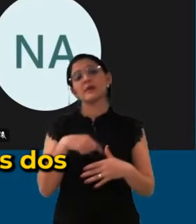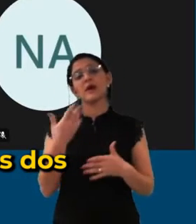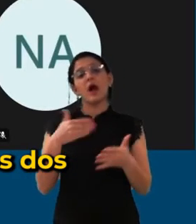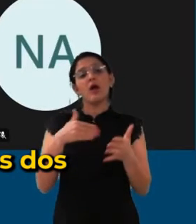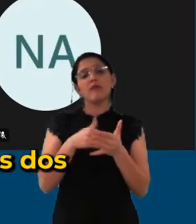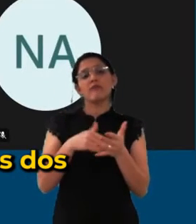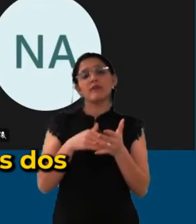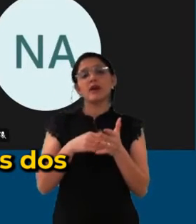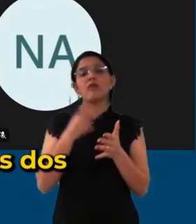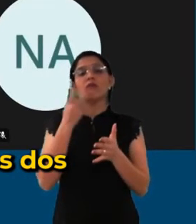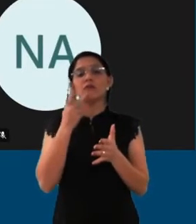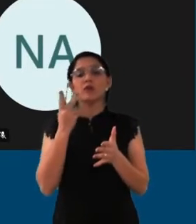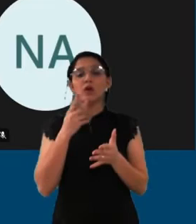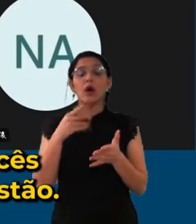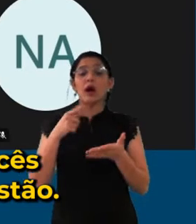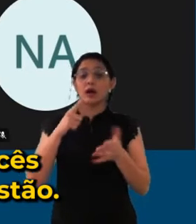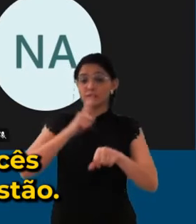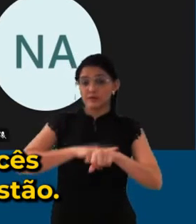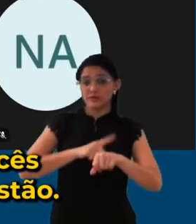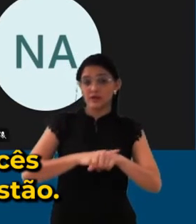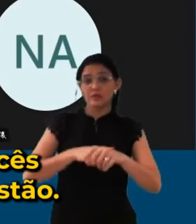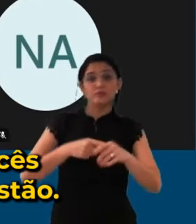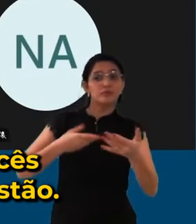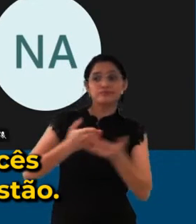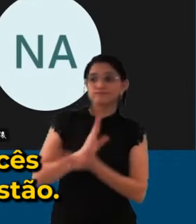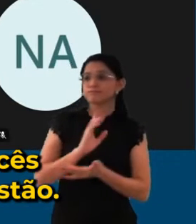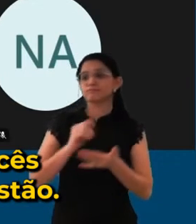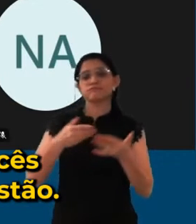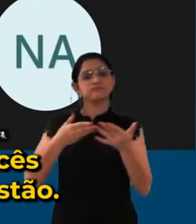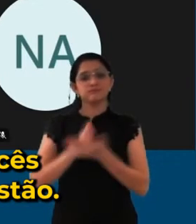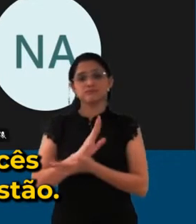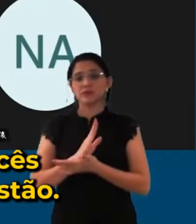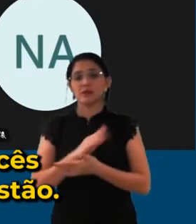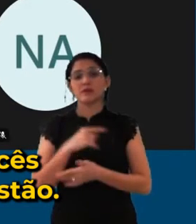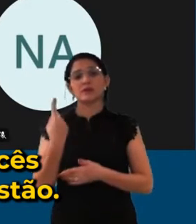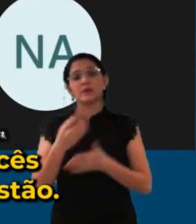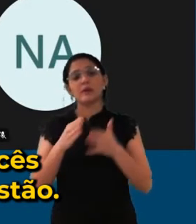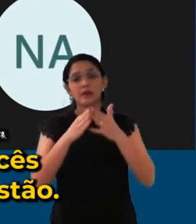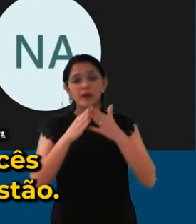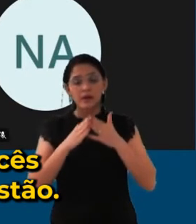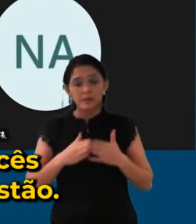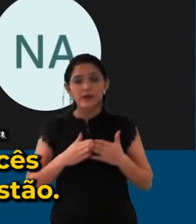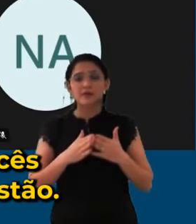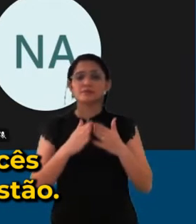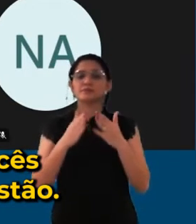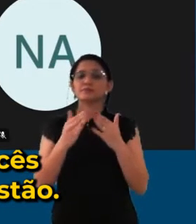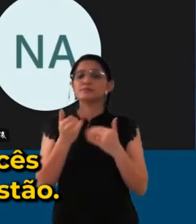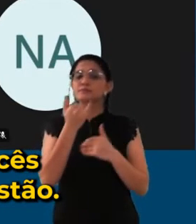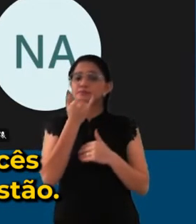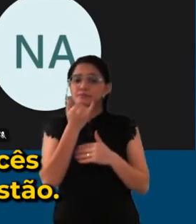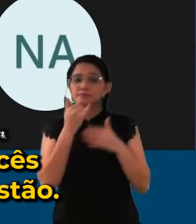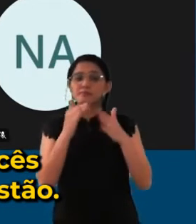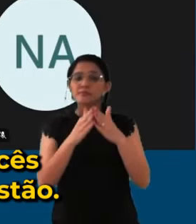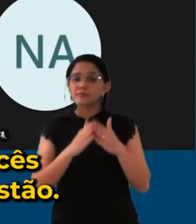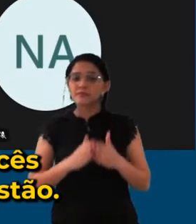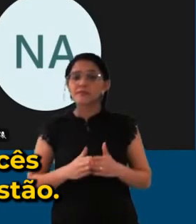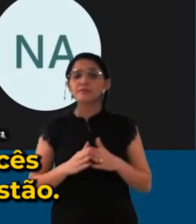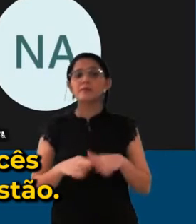justificar as reprovações dos PRADs. Então, eu até peço, enfim, a licença de vocês, né, para que Francisco